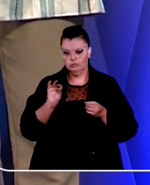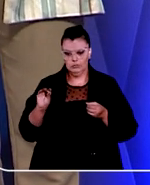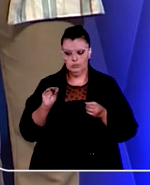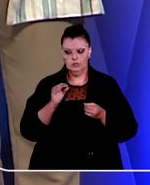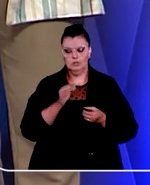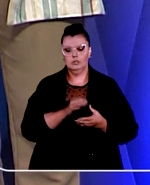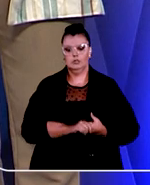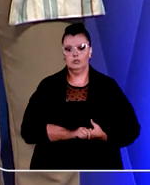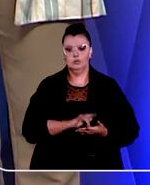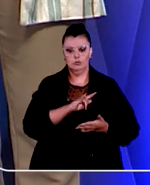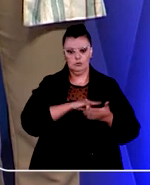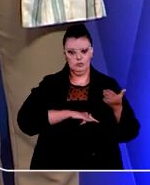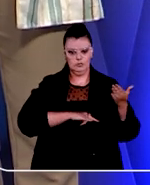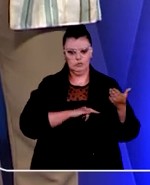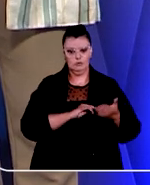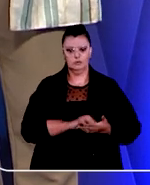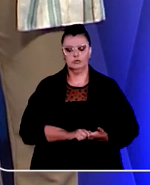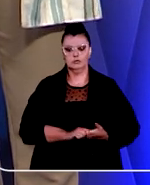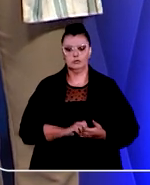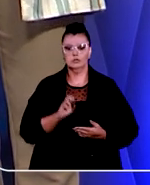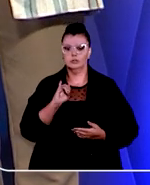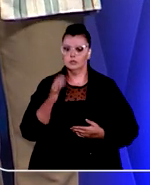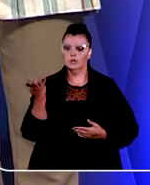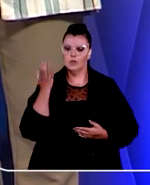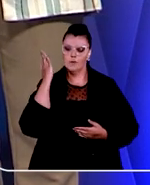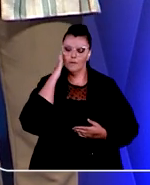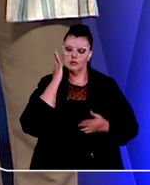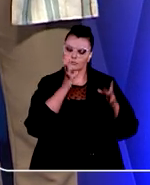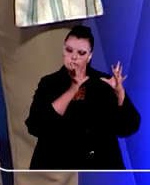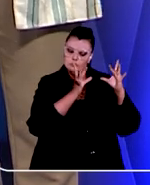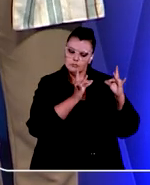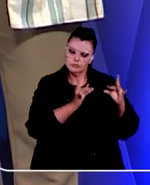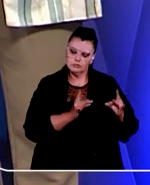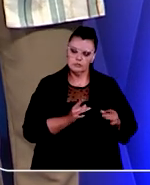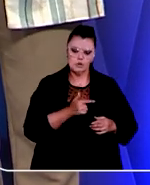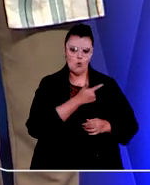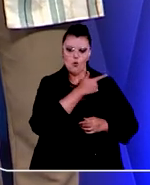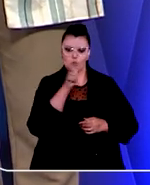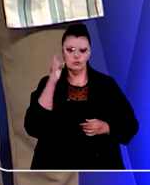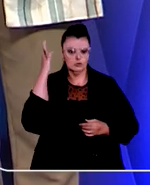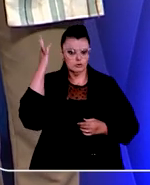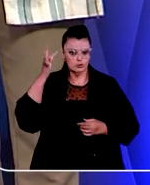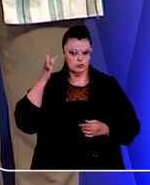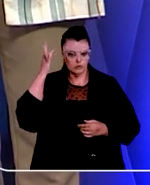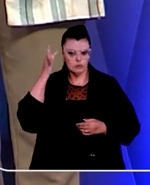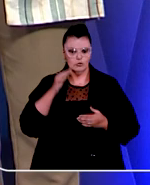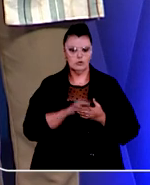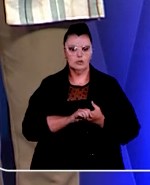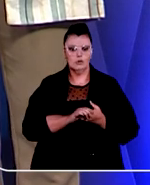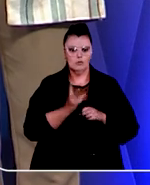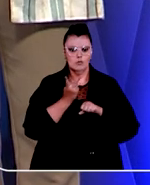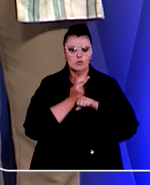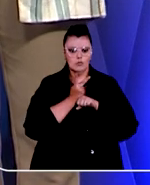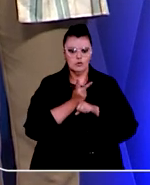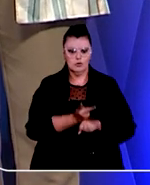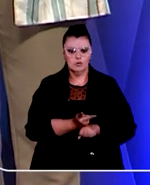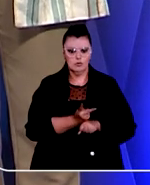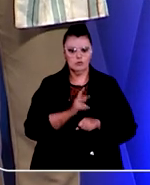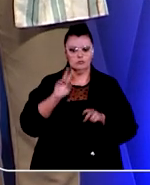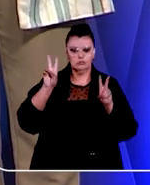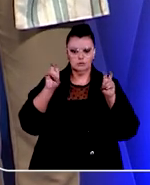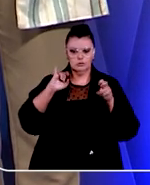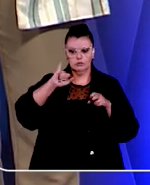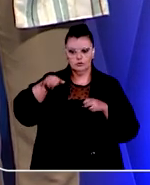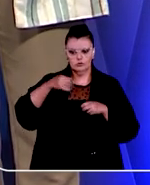a transferência da culpa de quem concorreu para o dano às vítimas do sinistro que não contribuíram para o